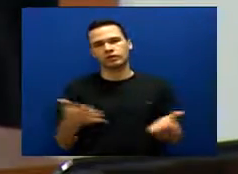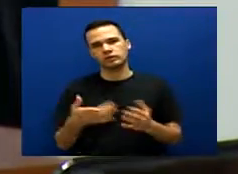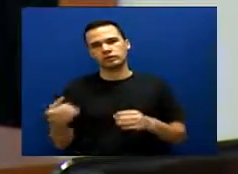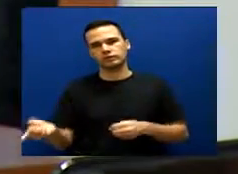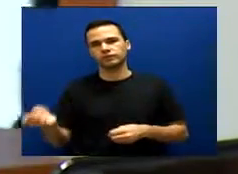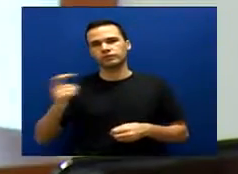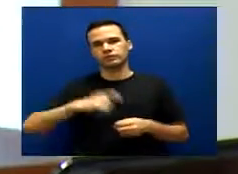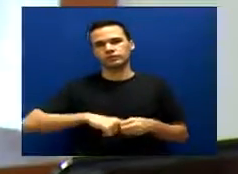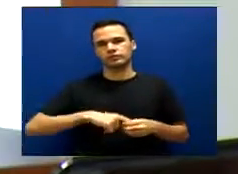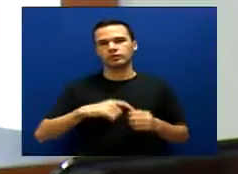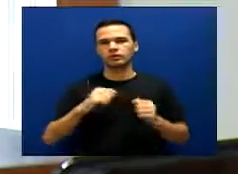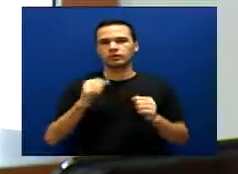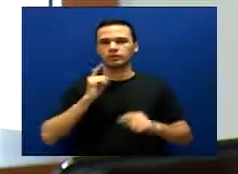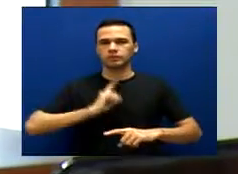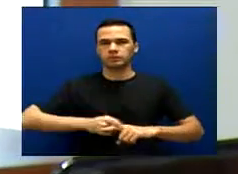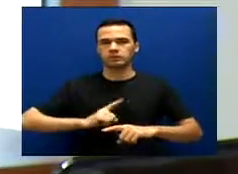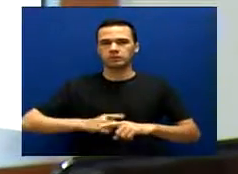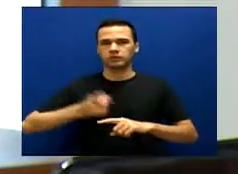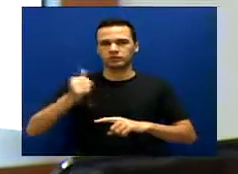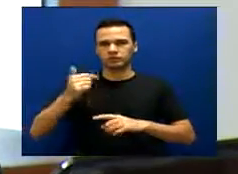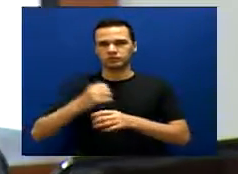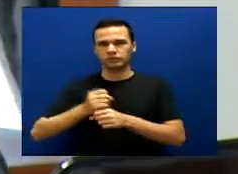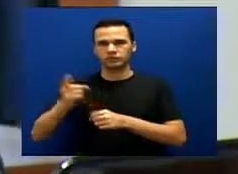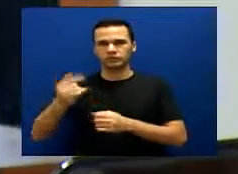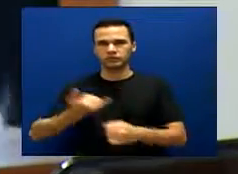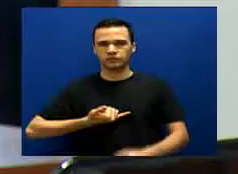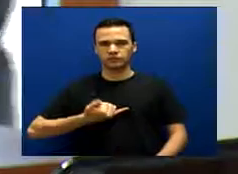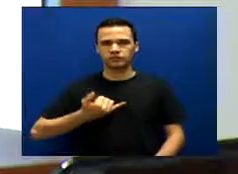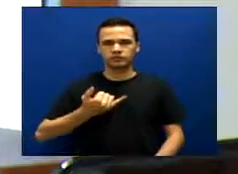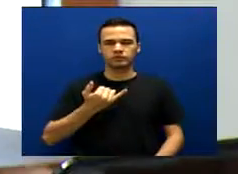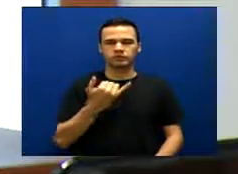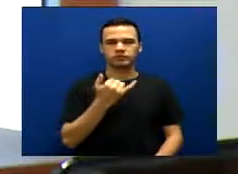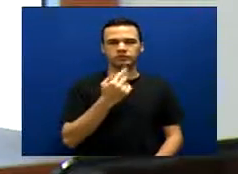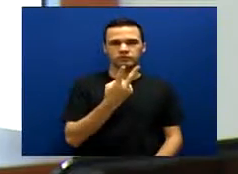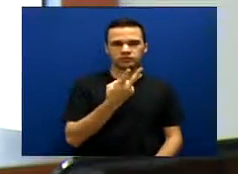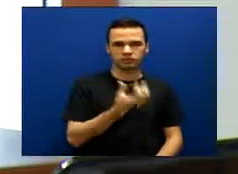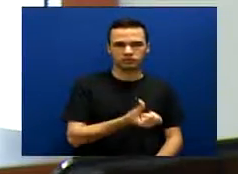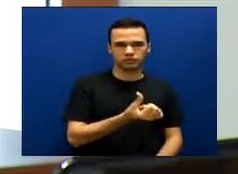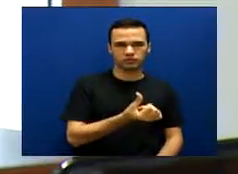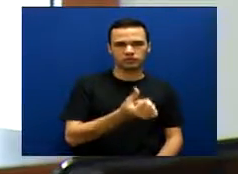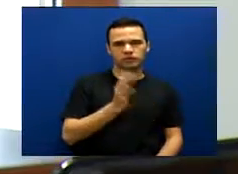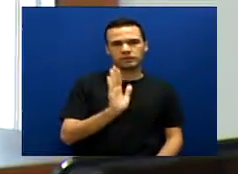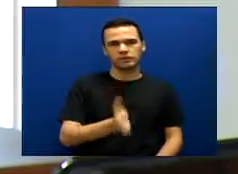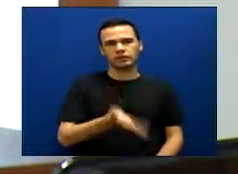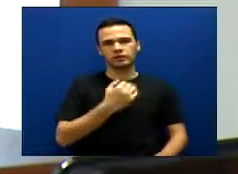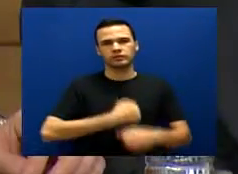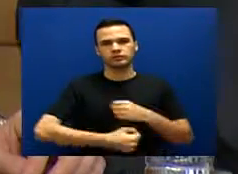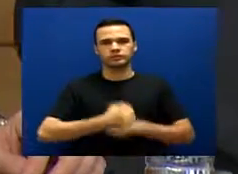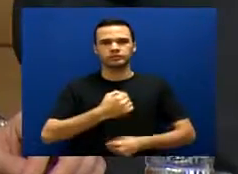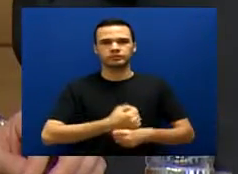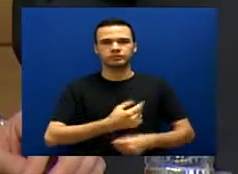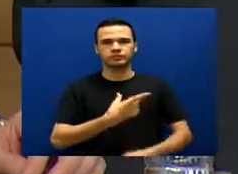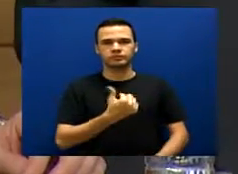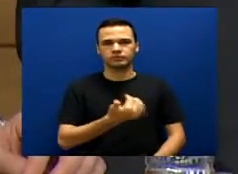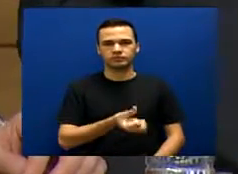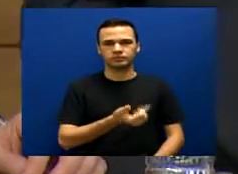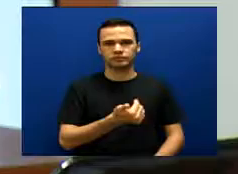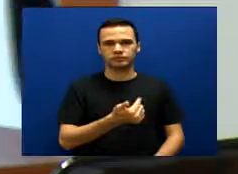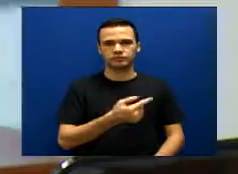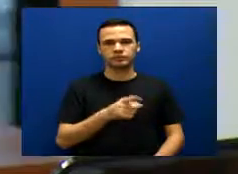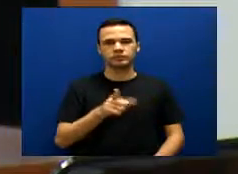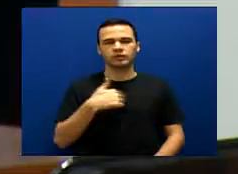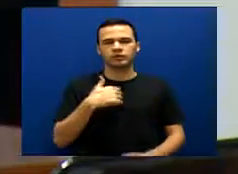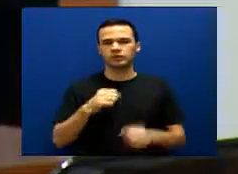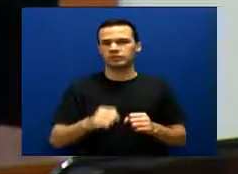voltar, porque ontem o pessoal da Fazenda manifestou... Qual que é o número dele? Que já tem. É o 26/2012. 26/2012, pode voltar para a votação, favor, que já